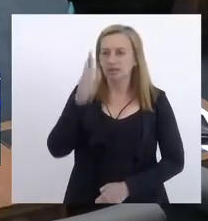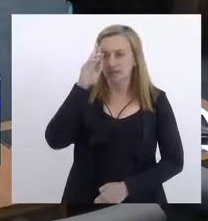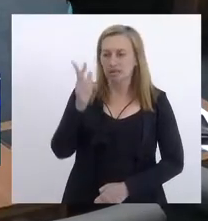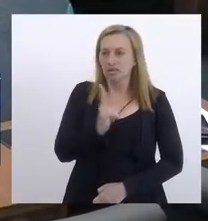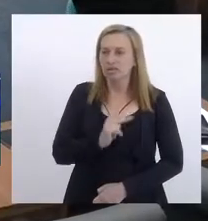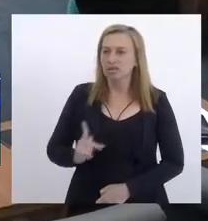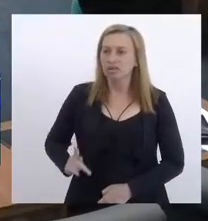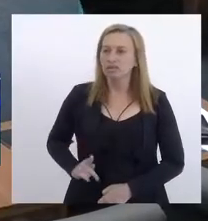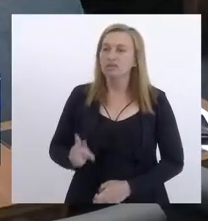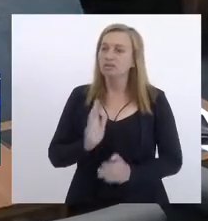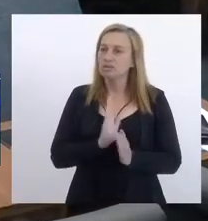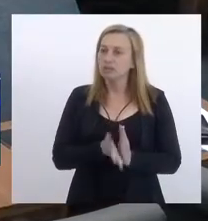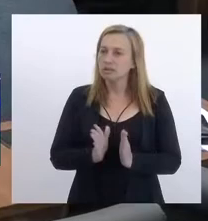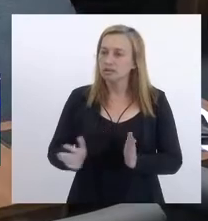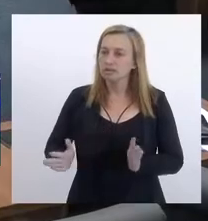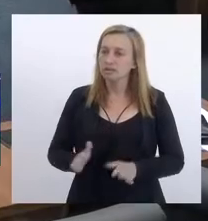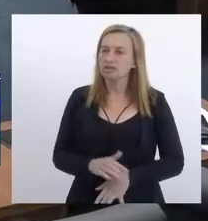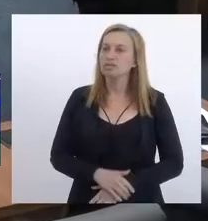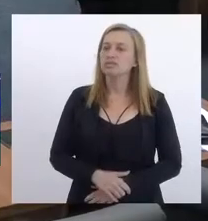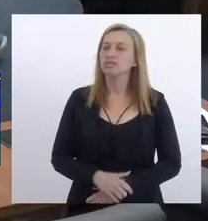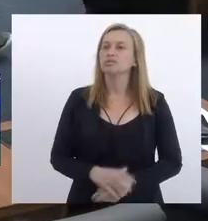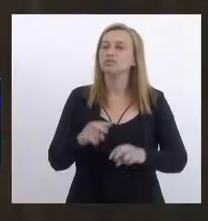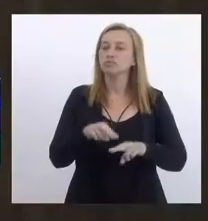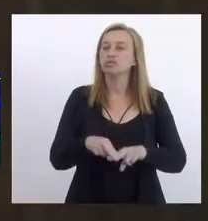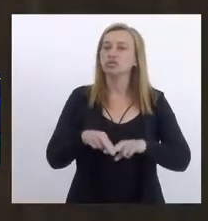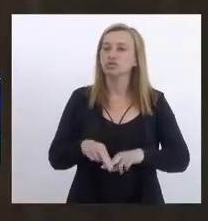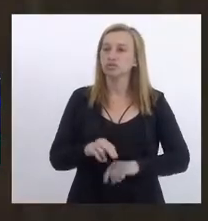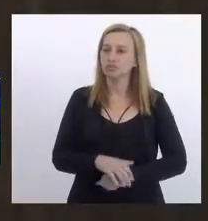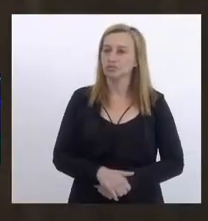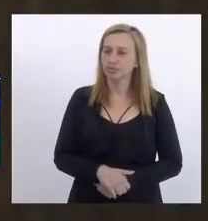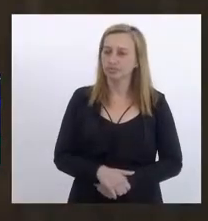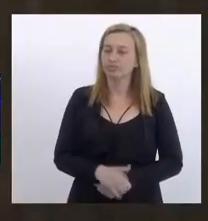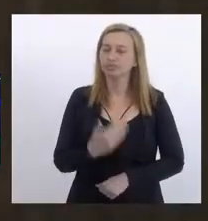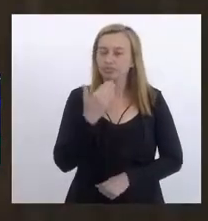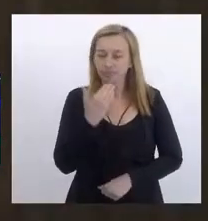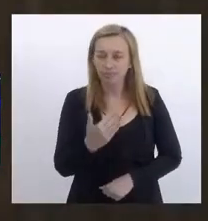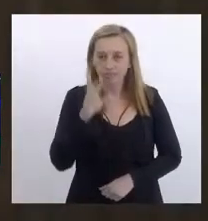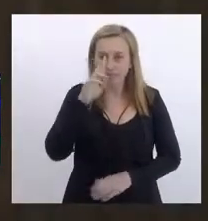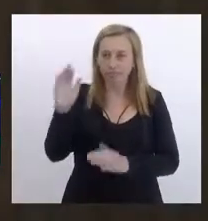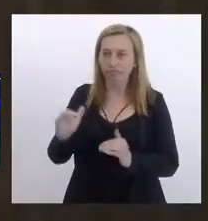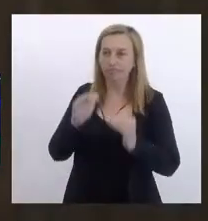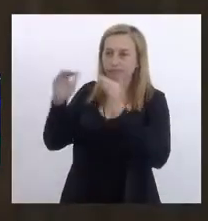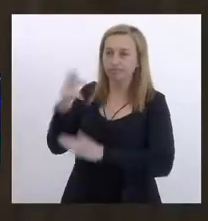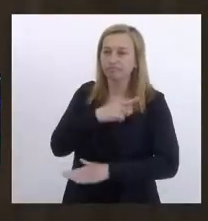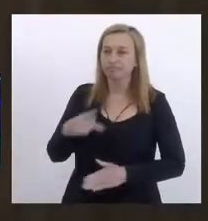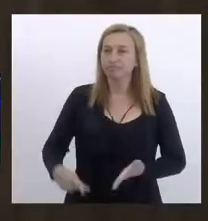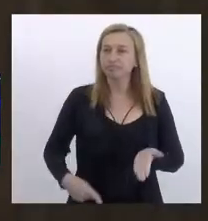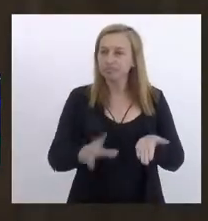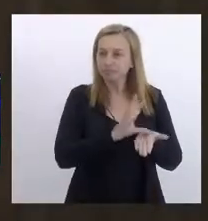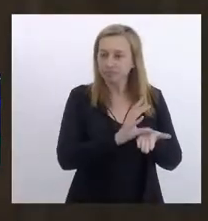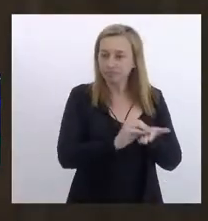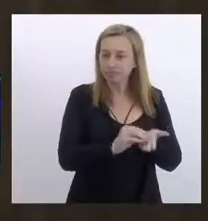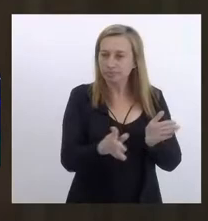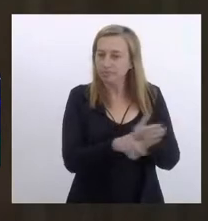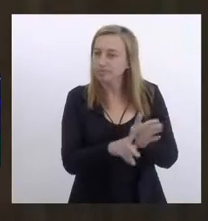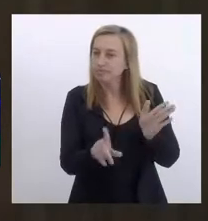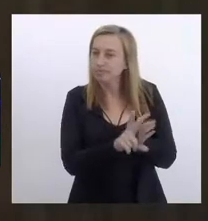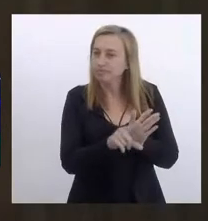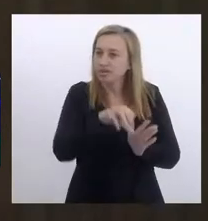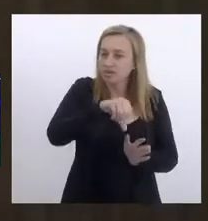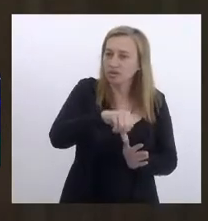Presidente, pela ordem, é pelo seguinte motivo. Queria pedir a Vossa Excelência que colocasse em pauta o projeto de